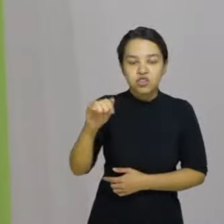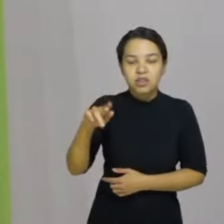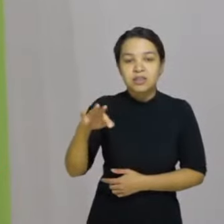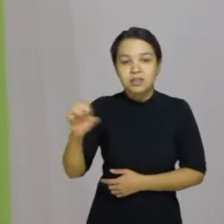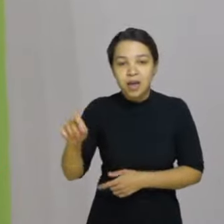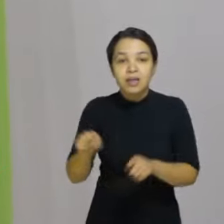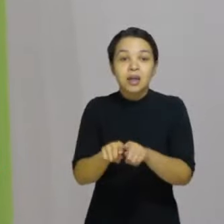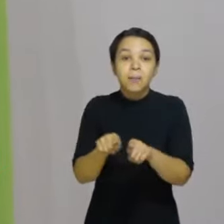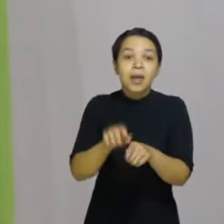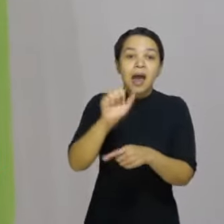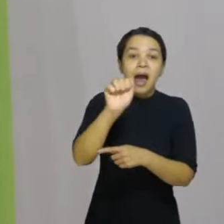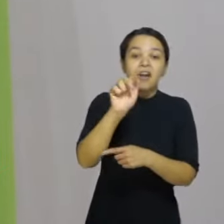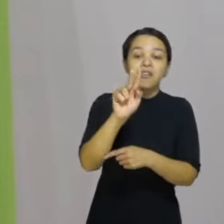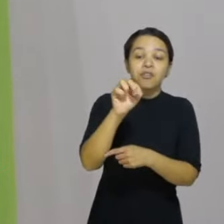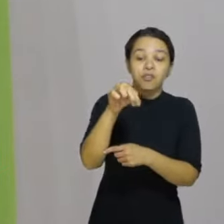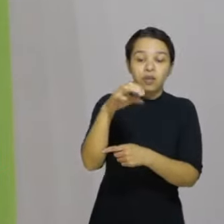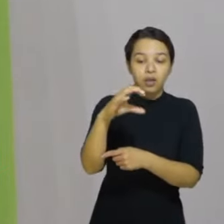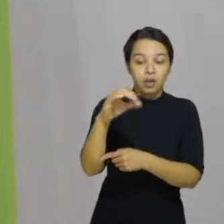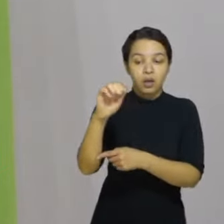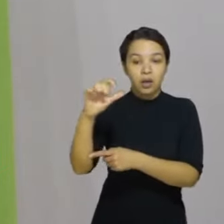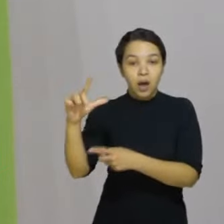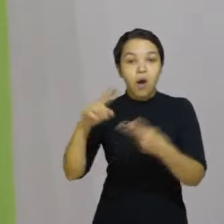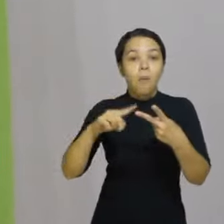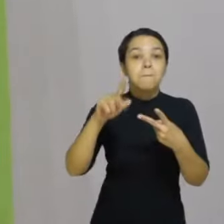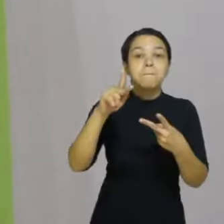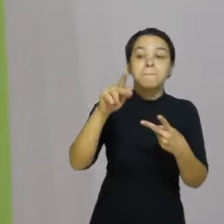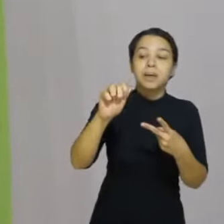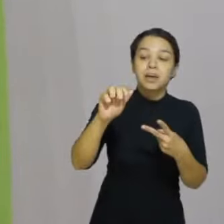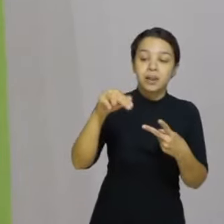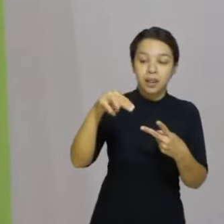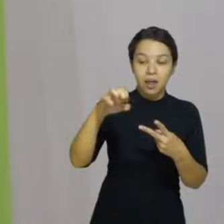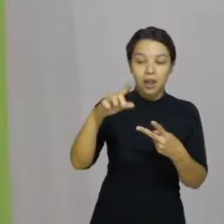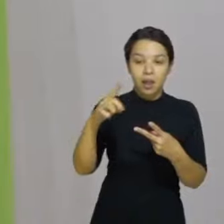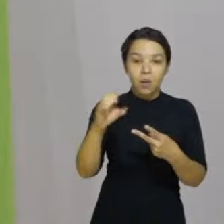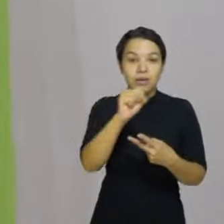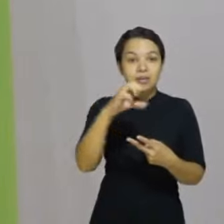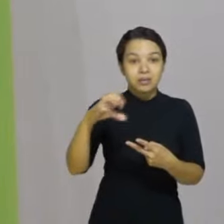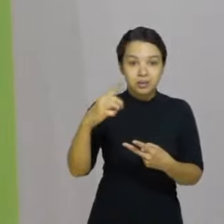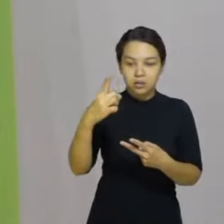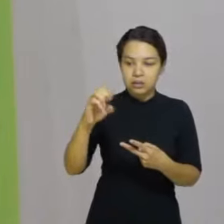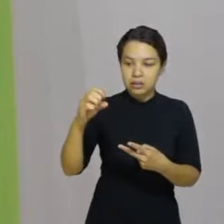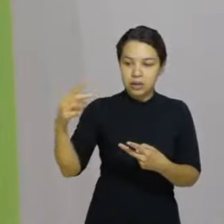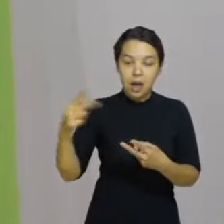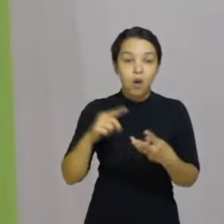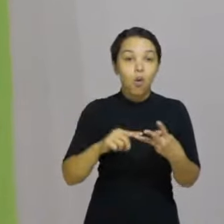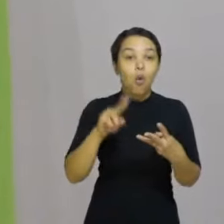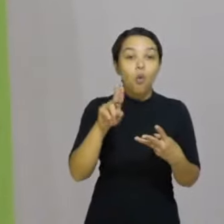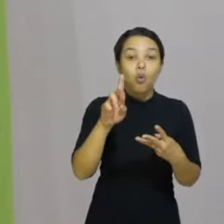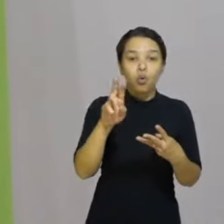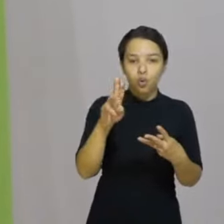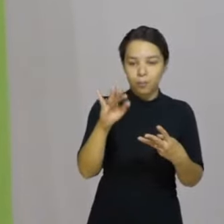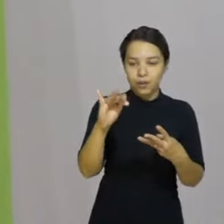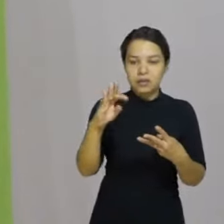e também o Panelão, na SC-110, em Urubici, e o trecho da SC-112, em Rio